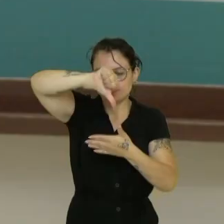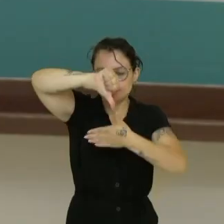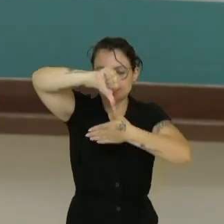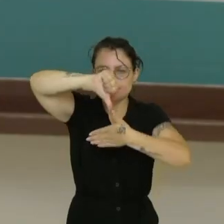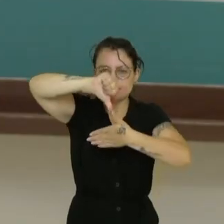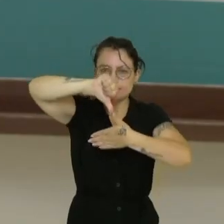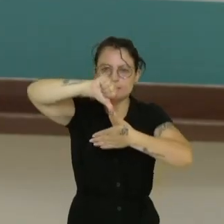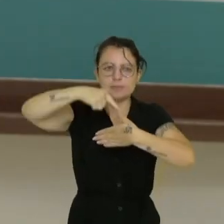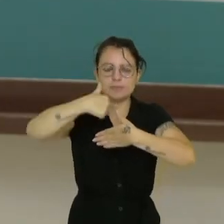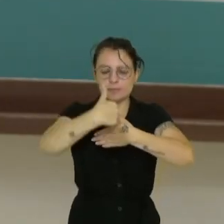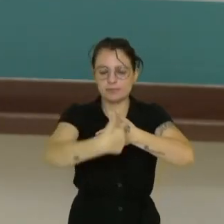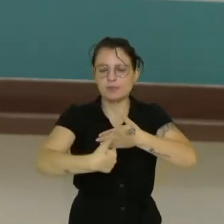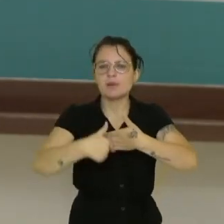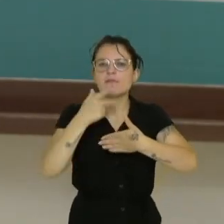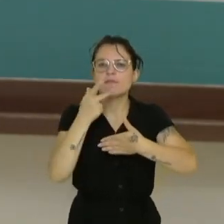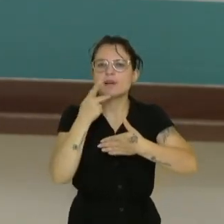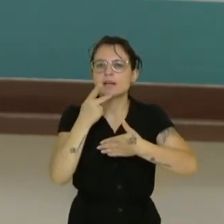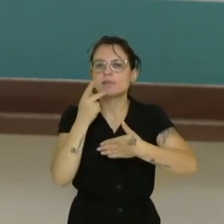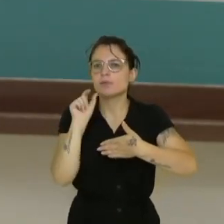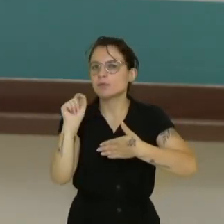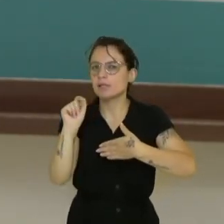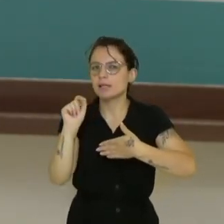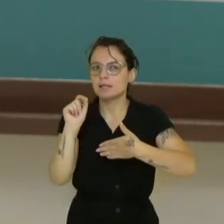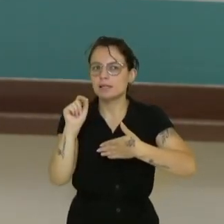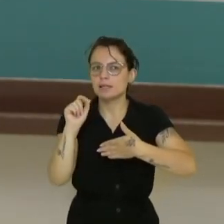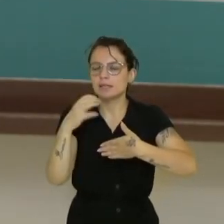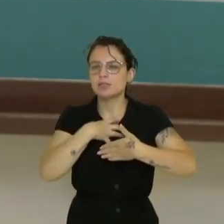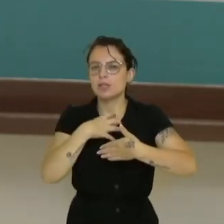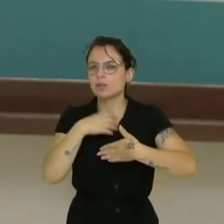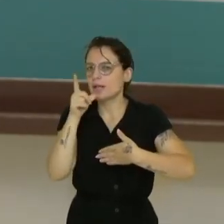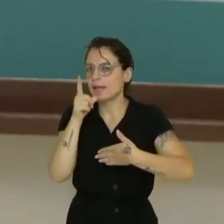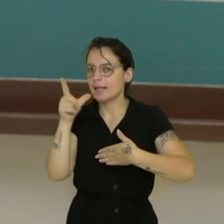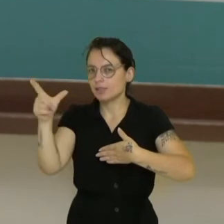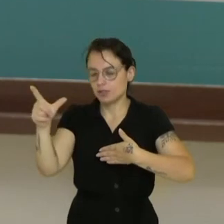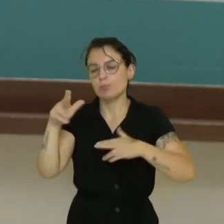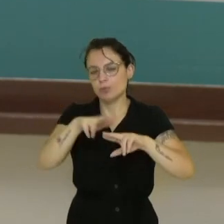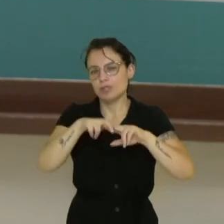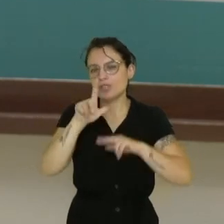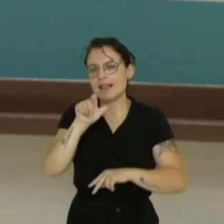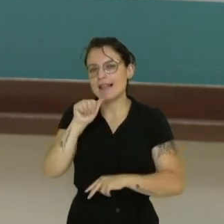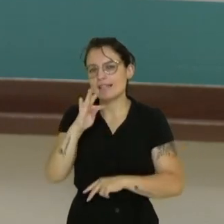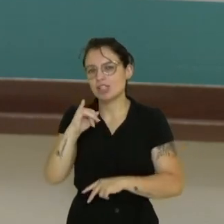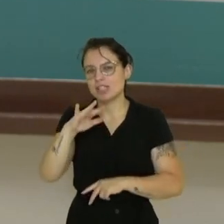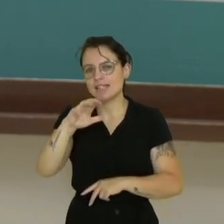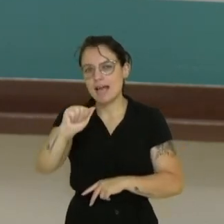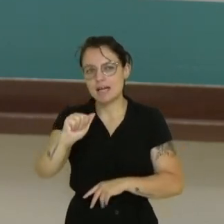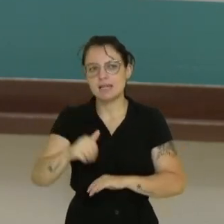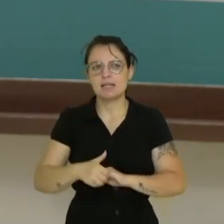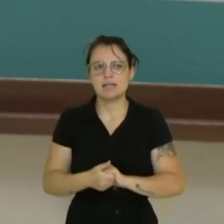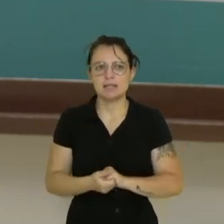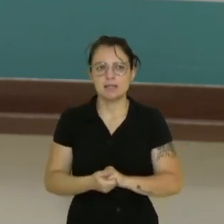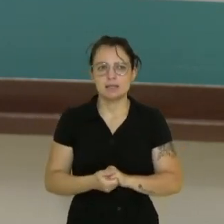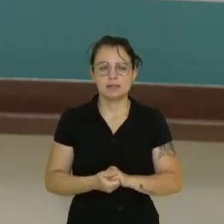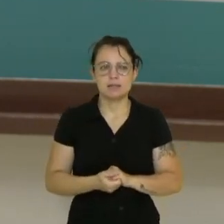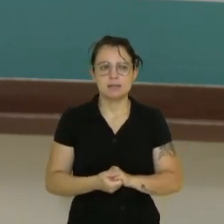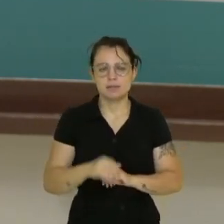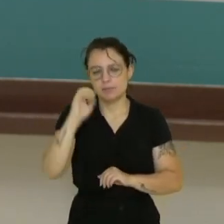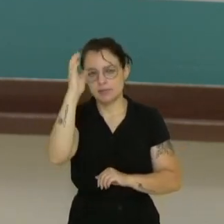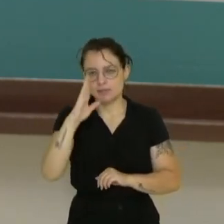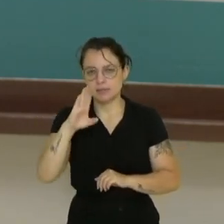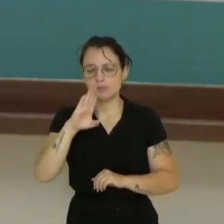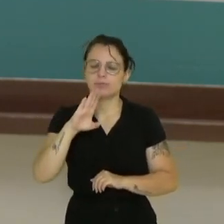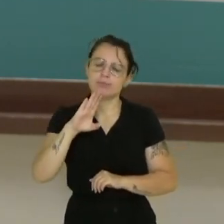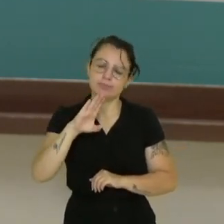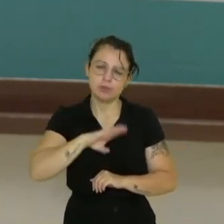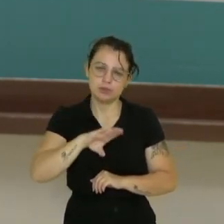maioria dos países falam idiomas de origem latina, como eu já falei antes, como é o caso do Brasil, que fala português, ou